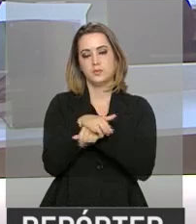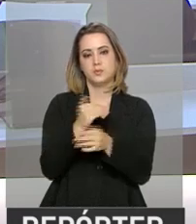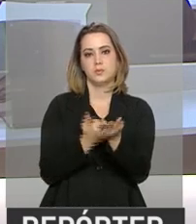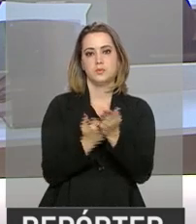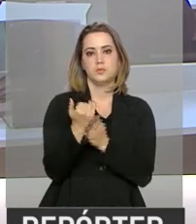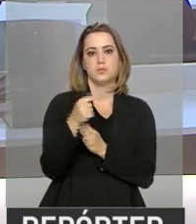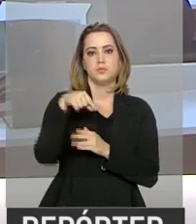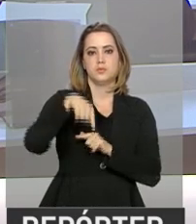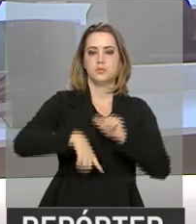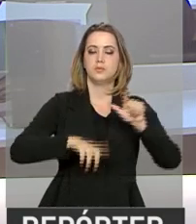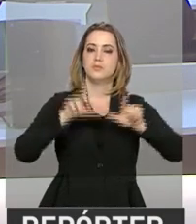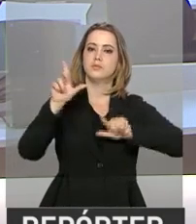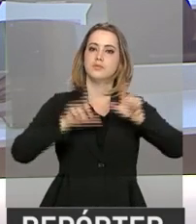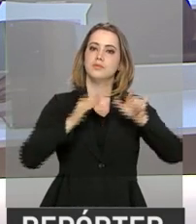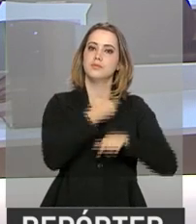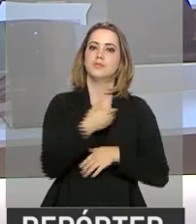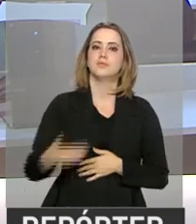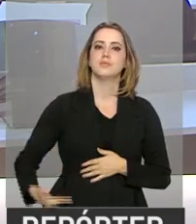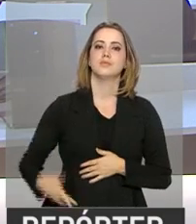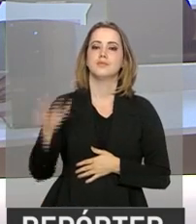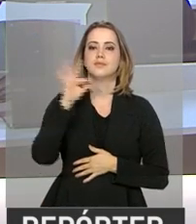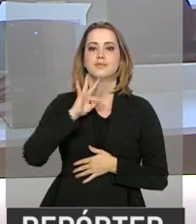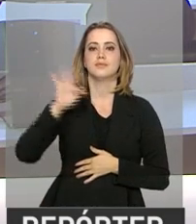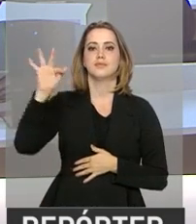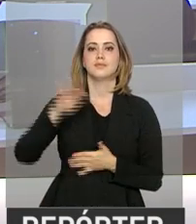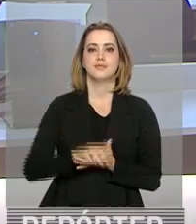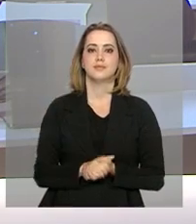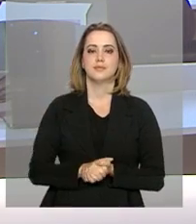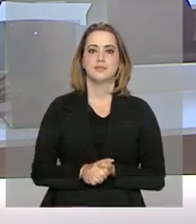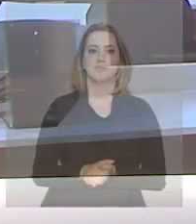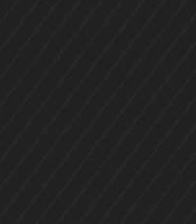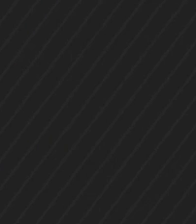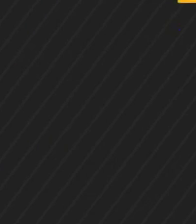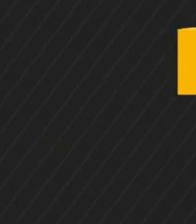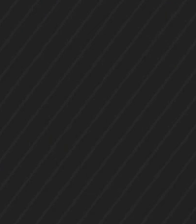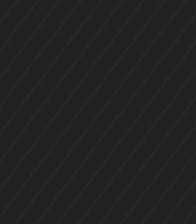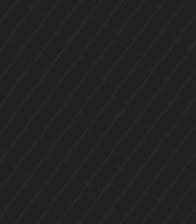pra você continue com a gente e nbr a tv do governo federal